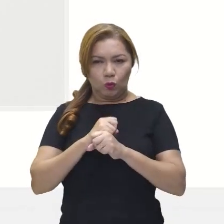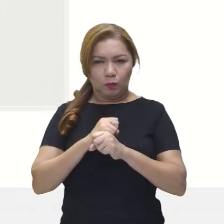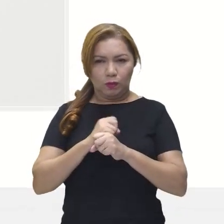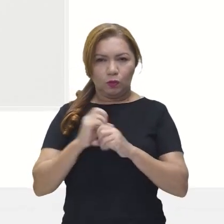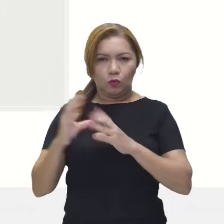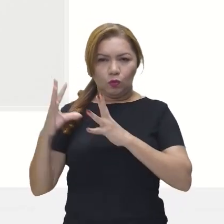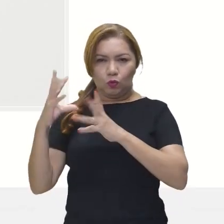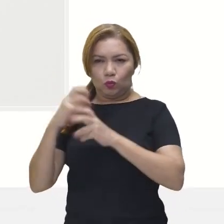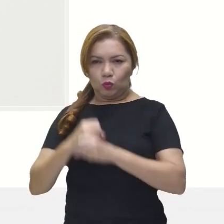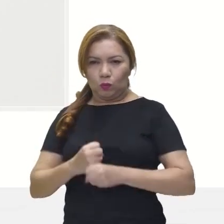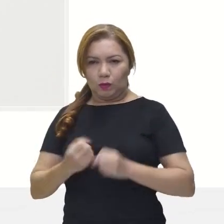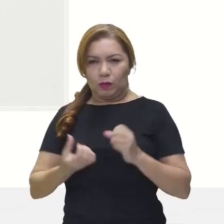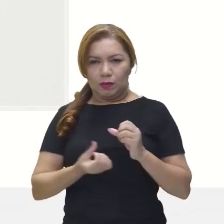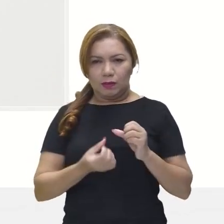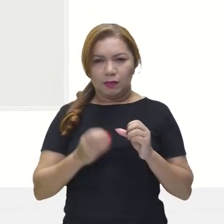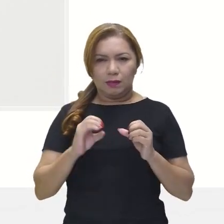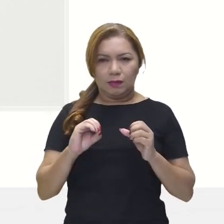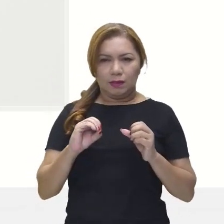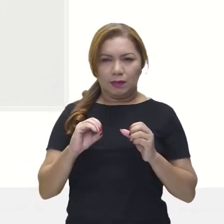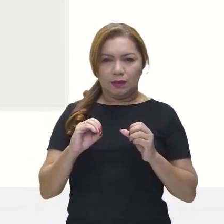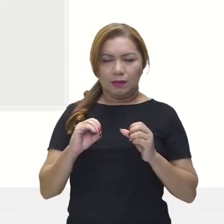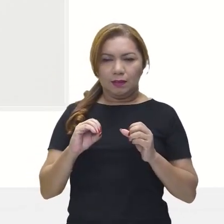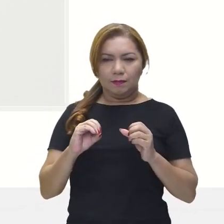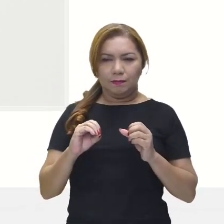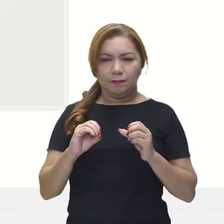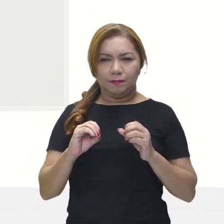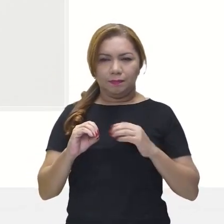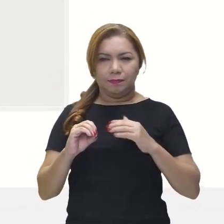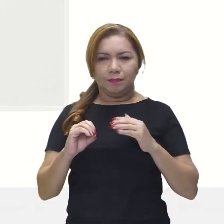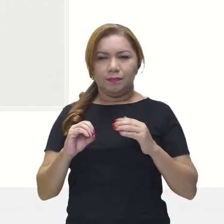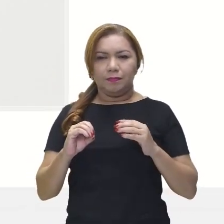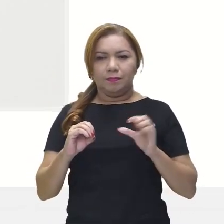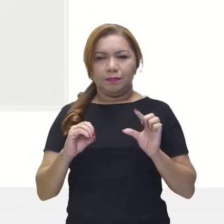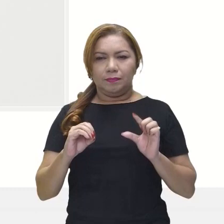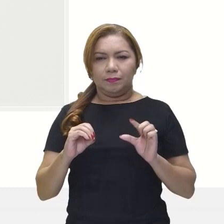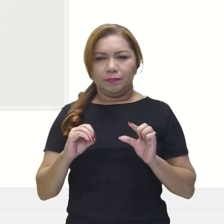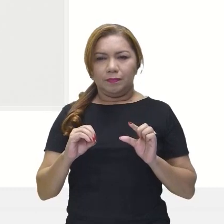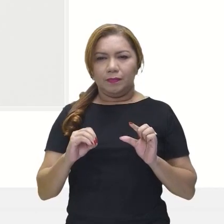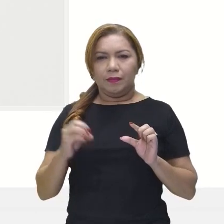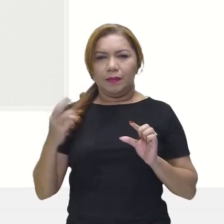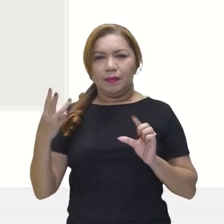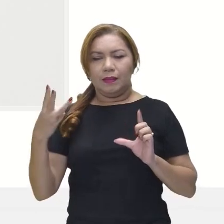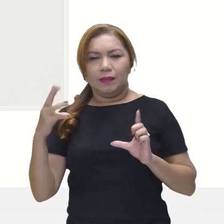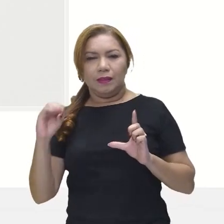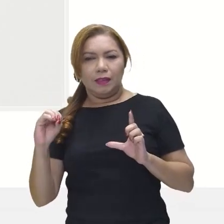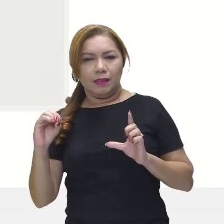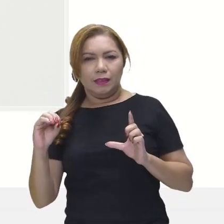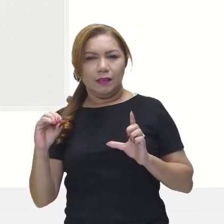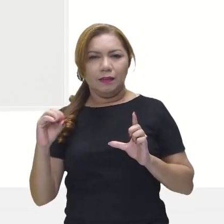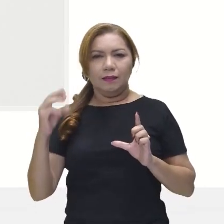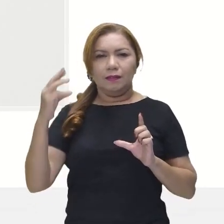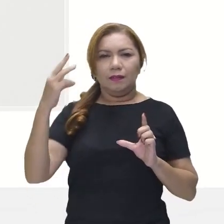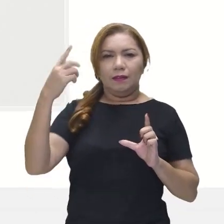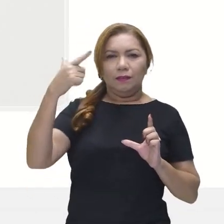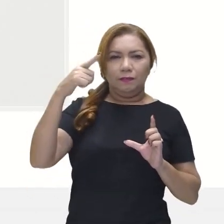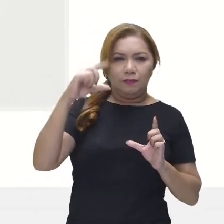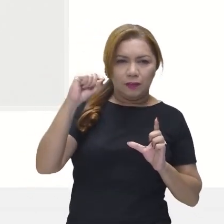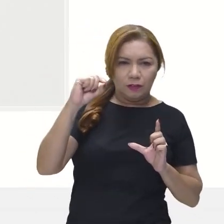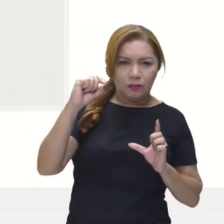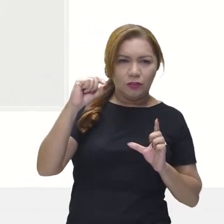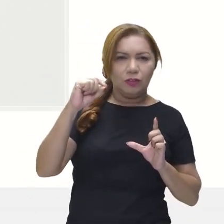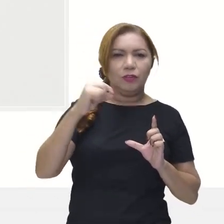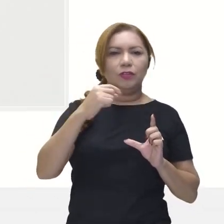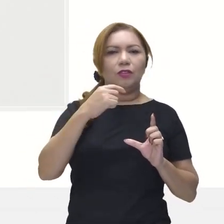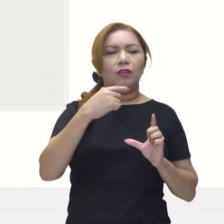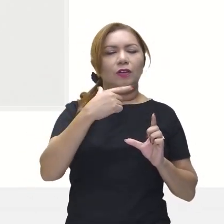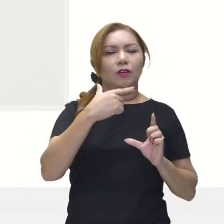Vamos partir aqui da base dos 60. Soma aí. 60 mais 30, mais 20, mais